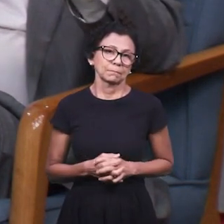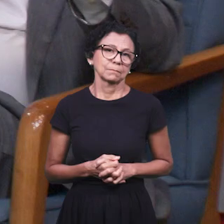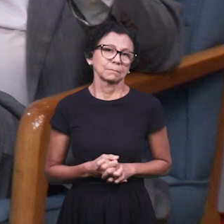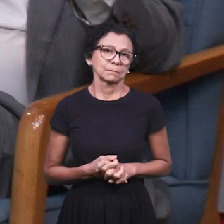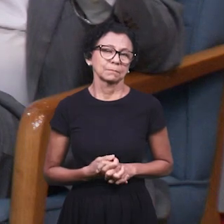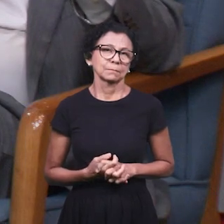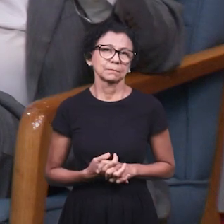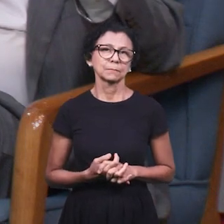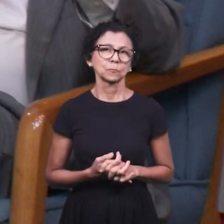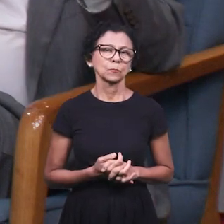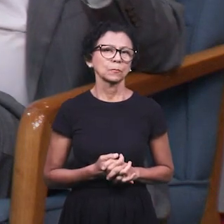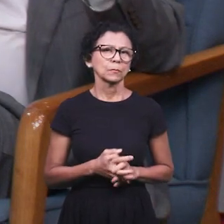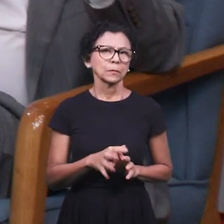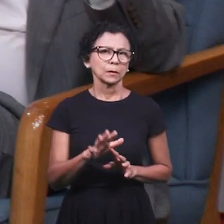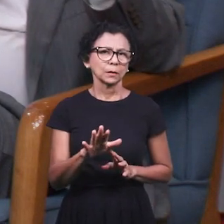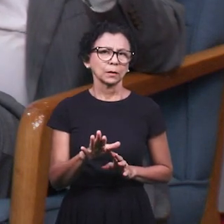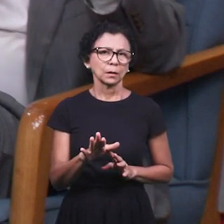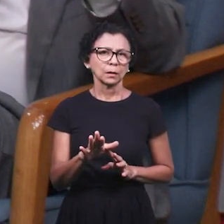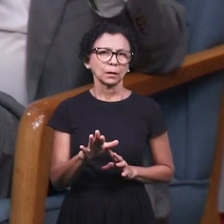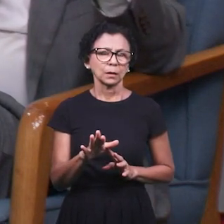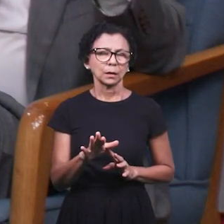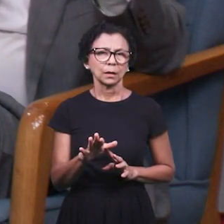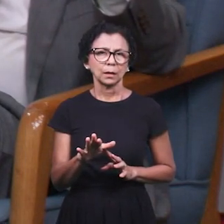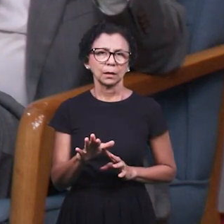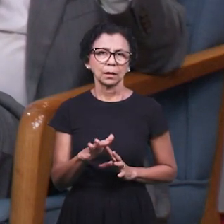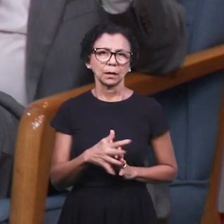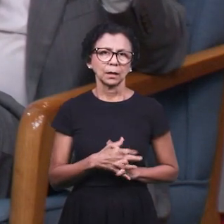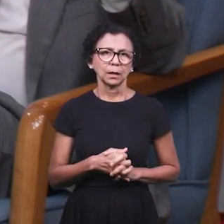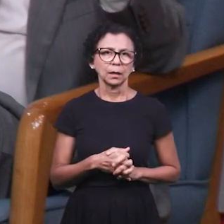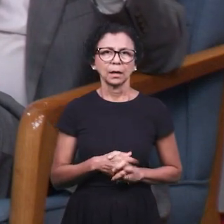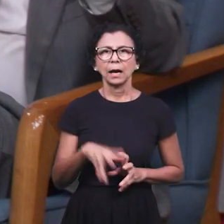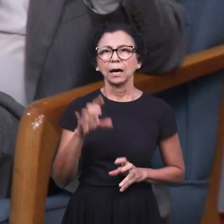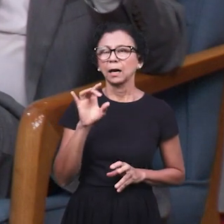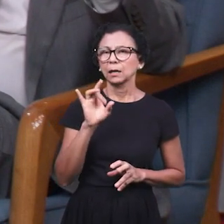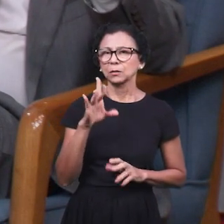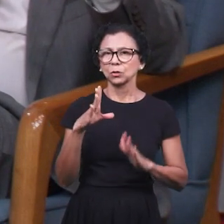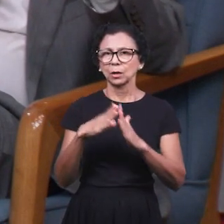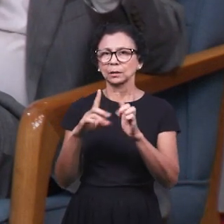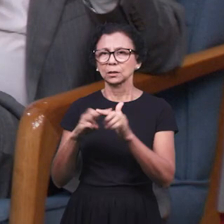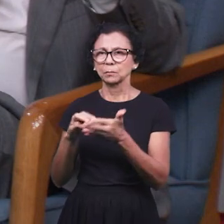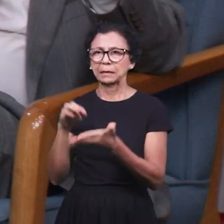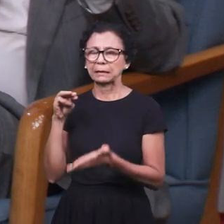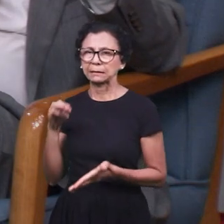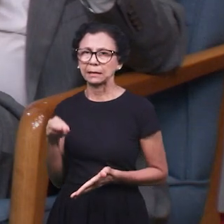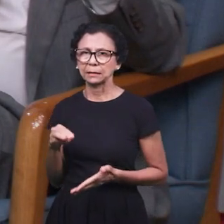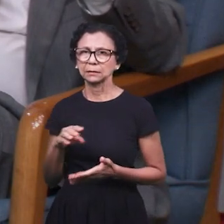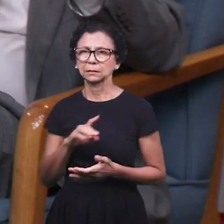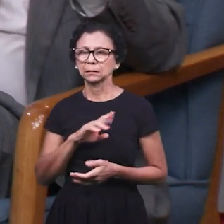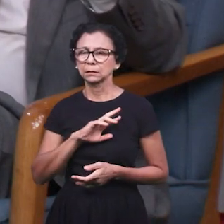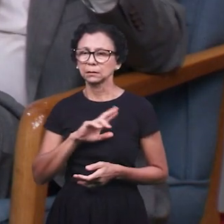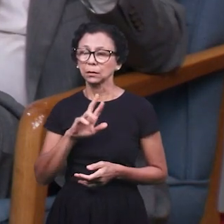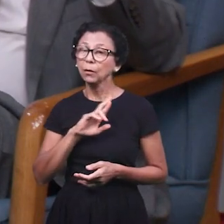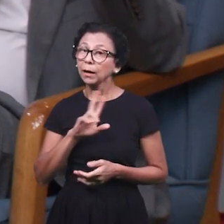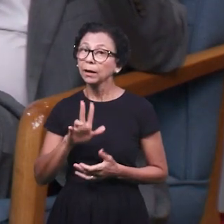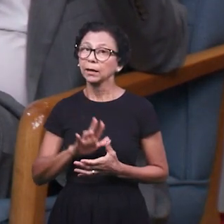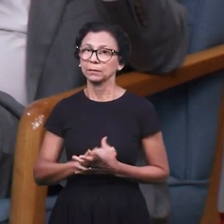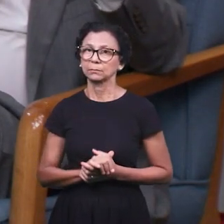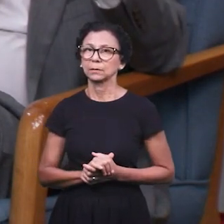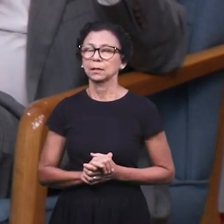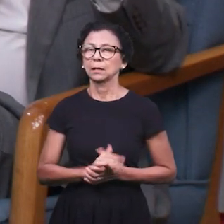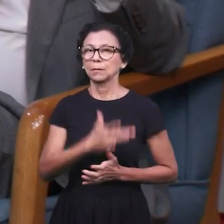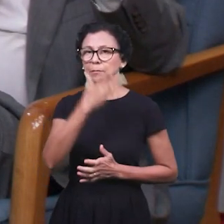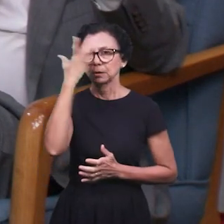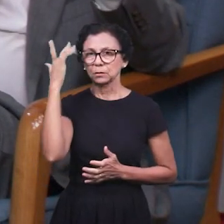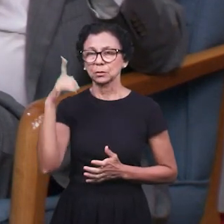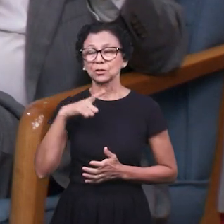Então, as pessoas quando saem, eu não estou falando aqui de igreja cristã maranata, porque isso não é importante, não estamos falando disso. Não, falando